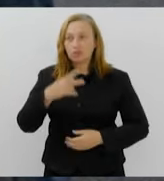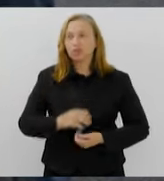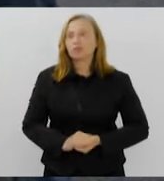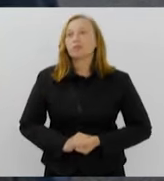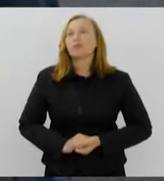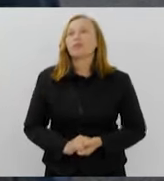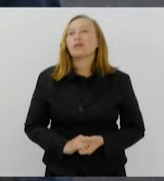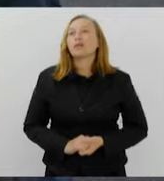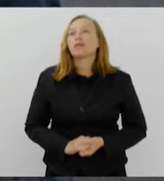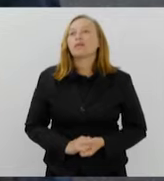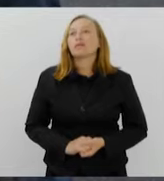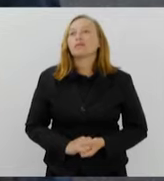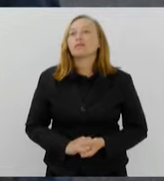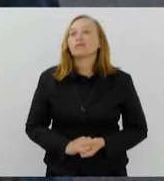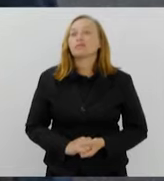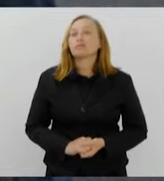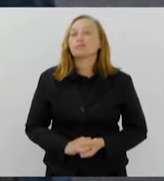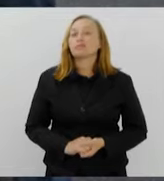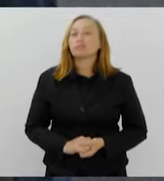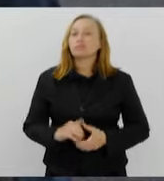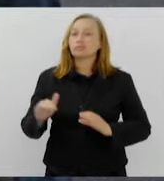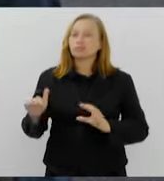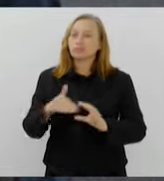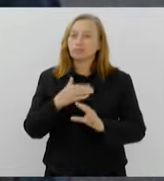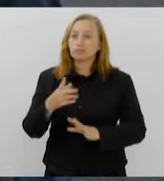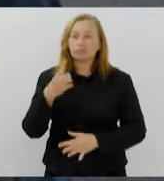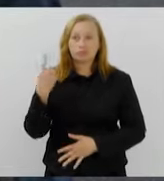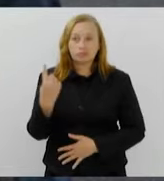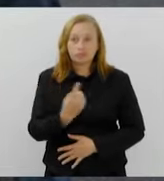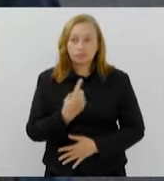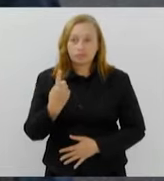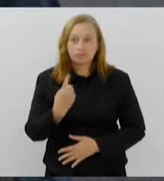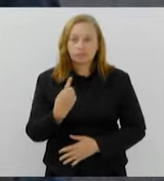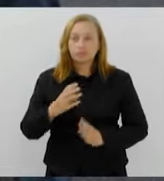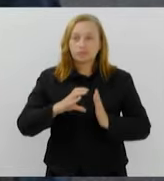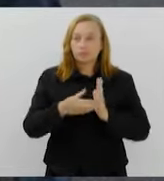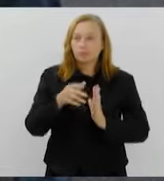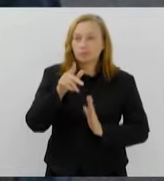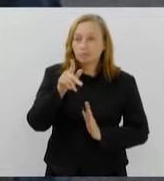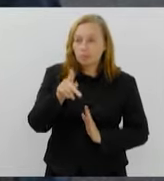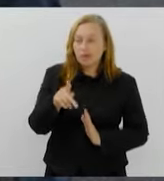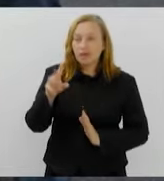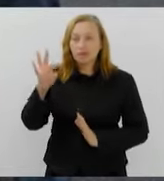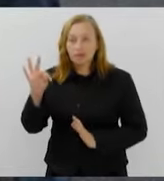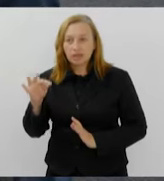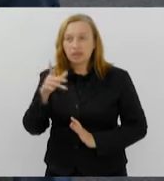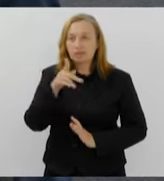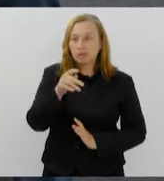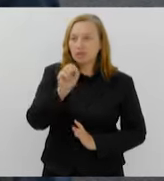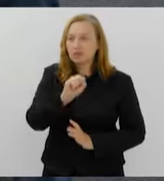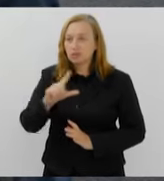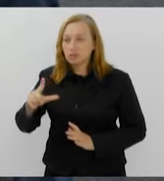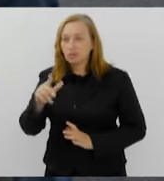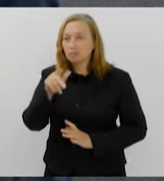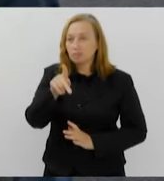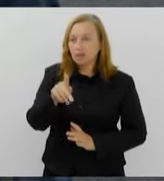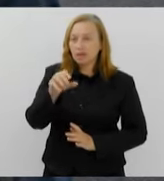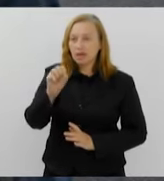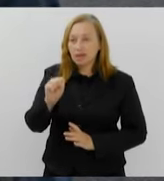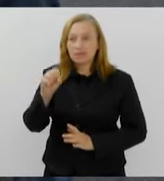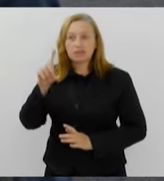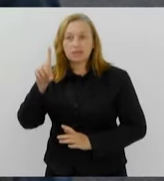eh foi reportado a nós a bancada do PT a bancada do PSOL do pcdb do